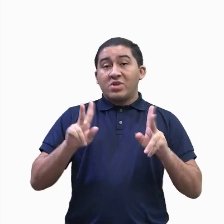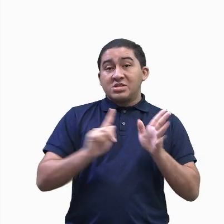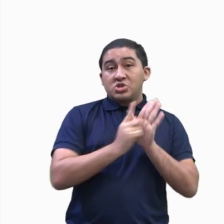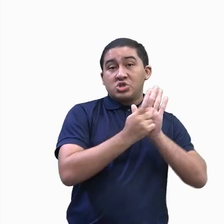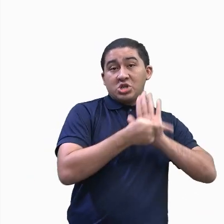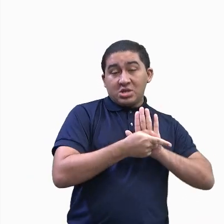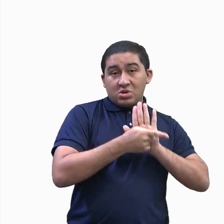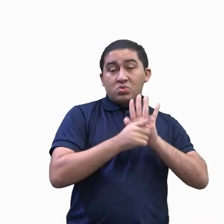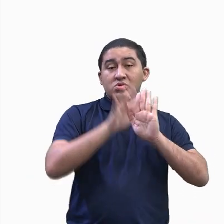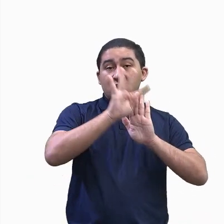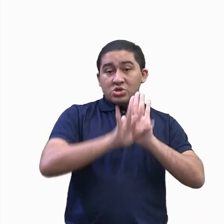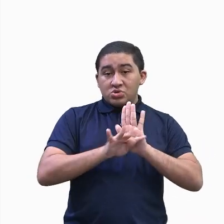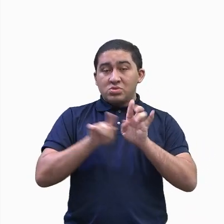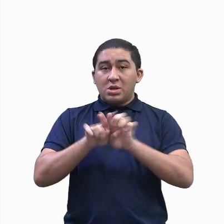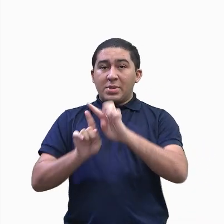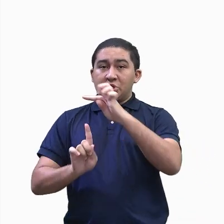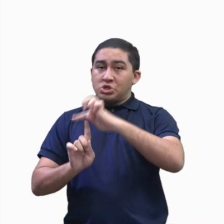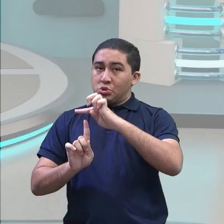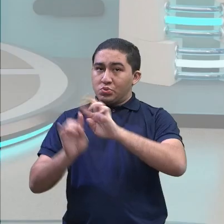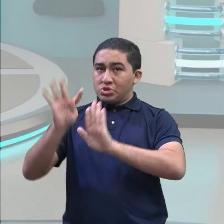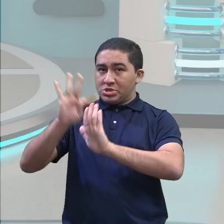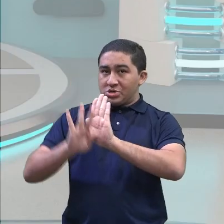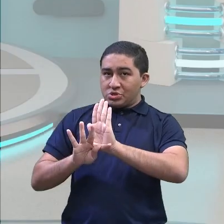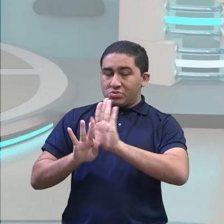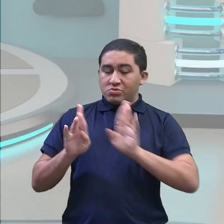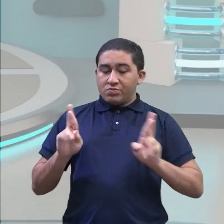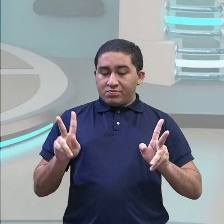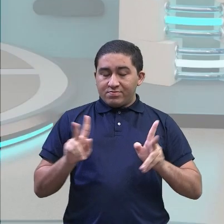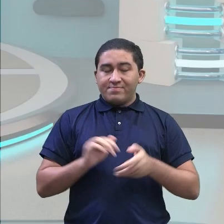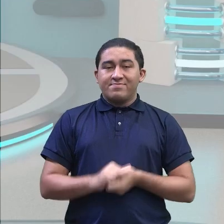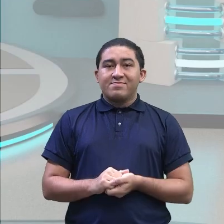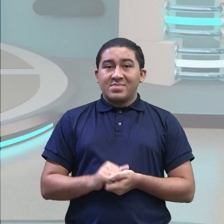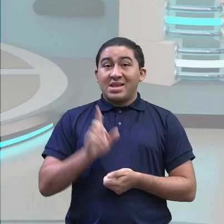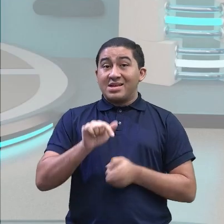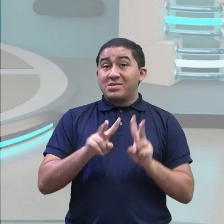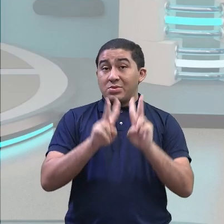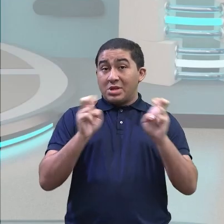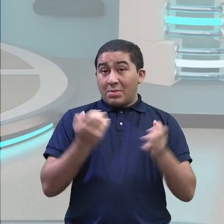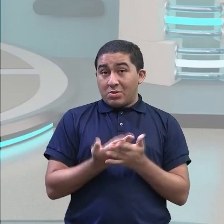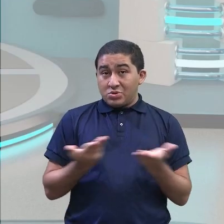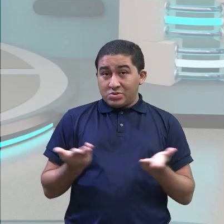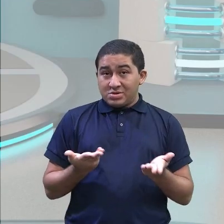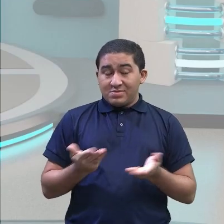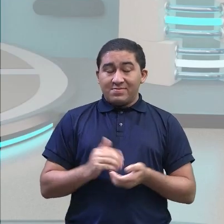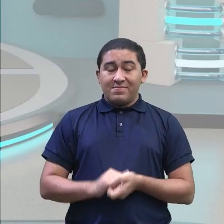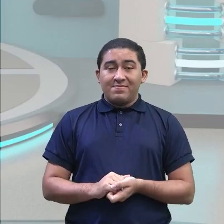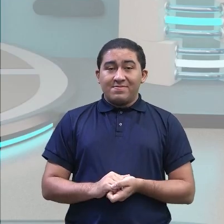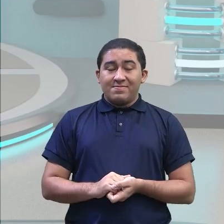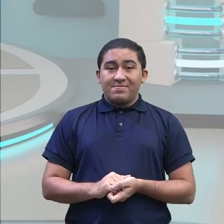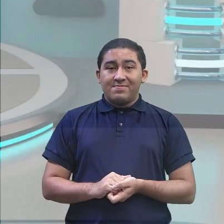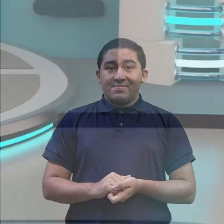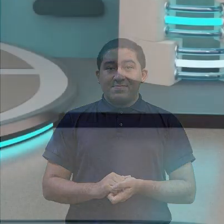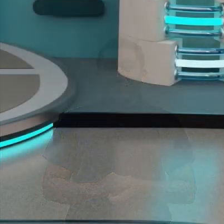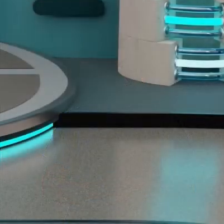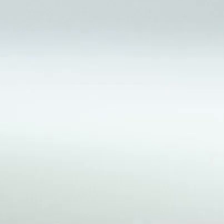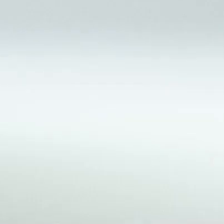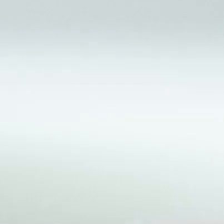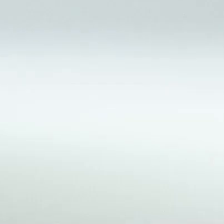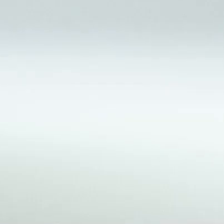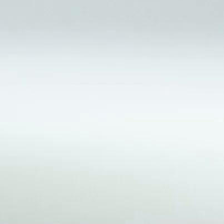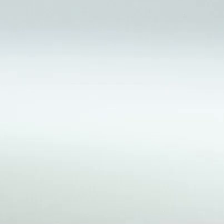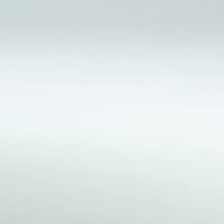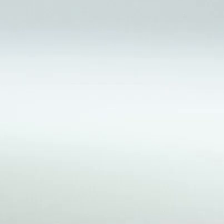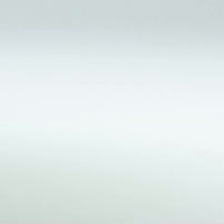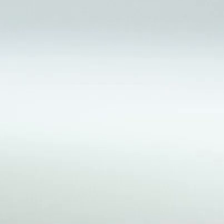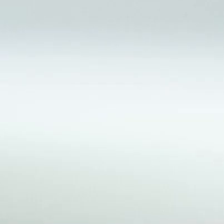gênero textual e tipologia textual. Então, esse é o assunto da nossa aula de hoje. Vamos seguir.